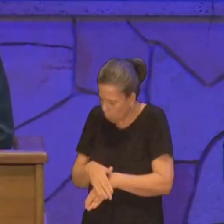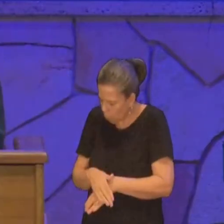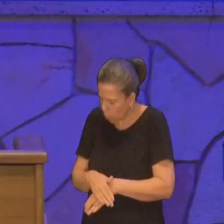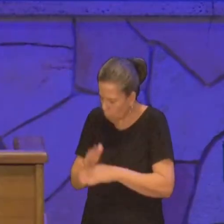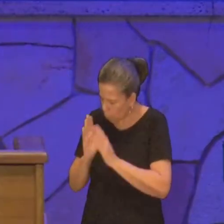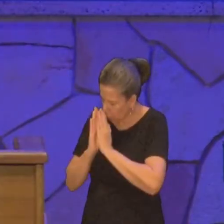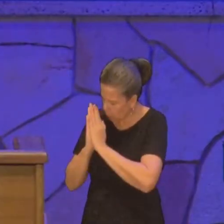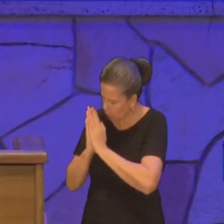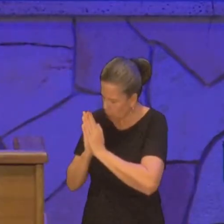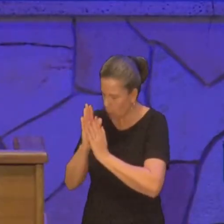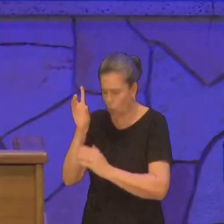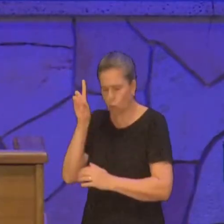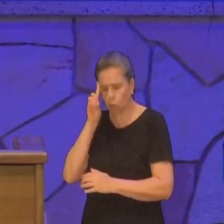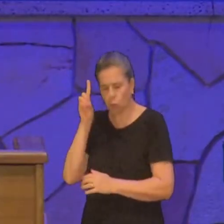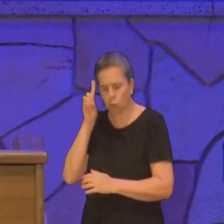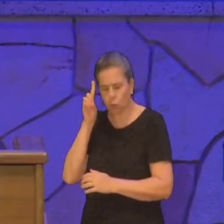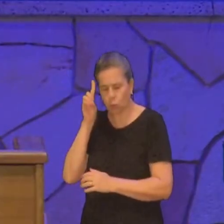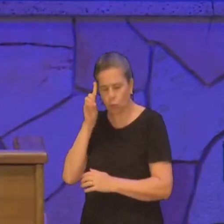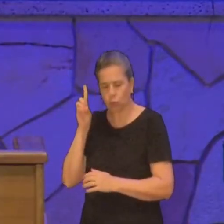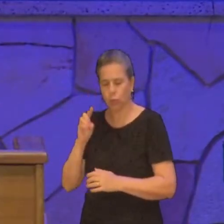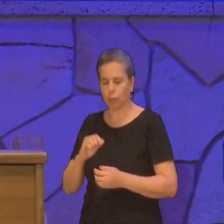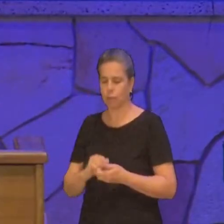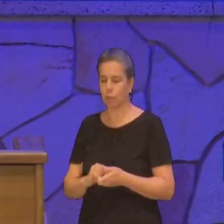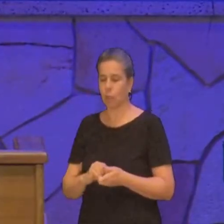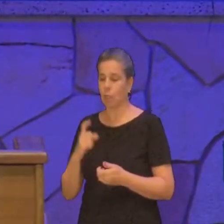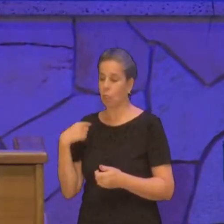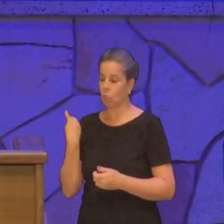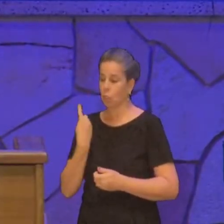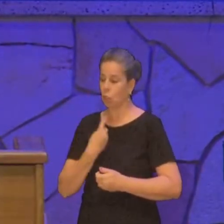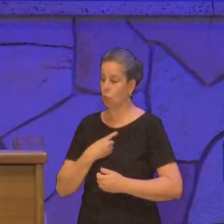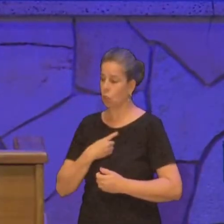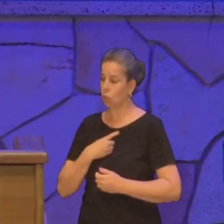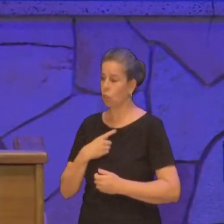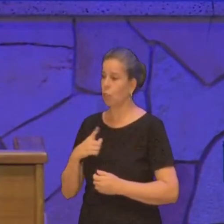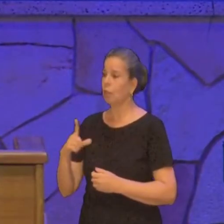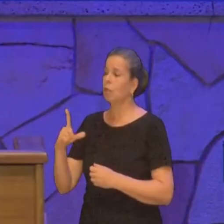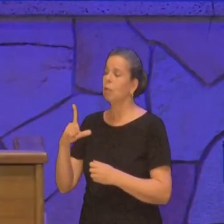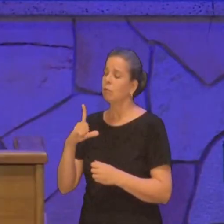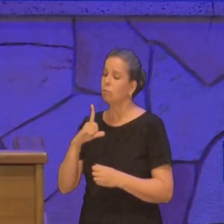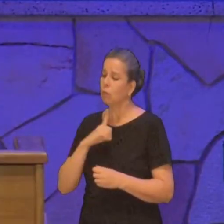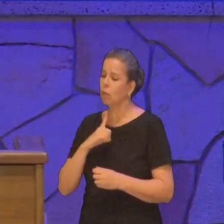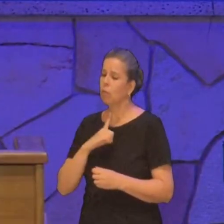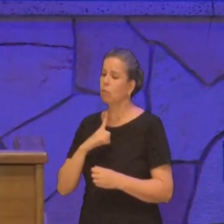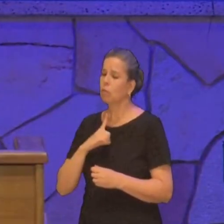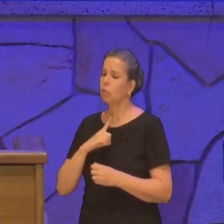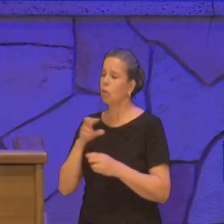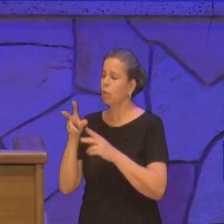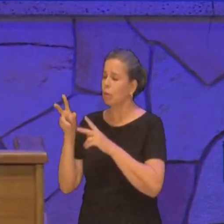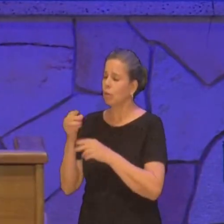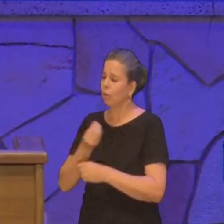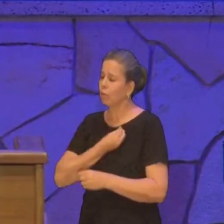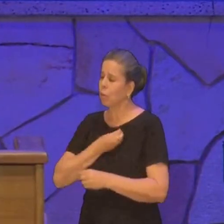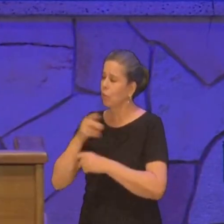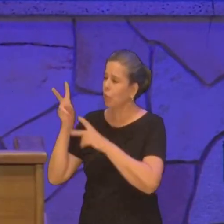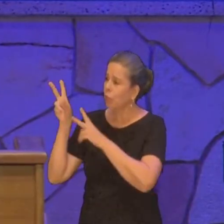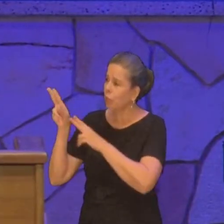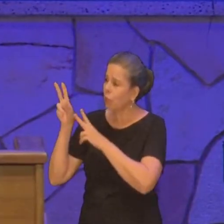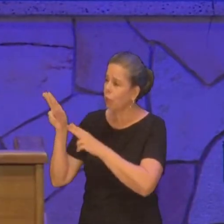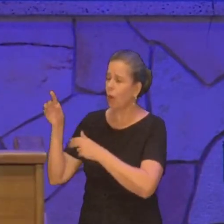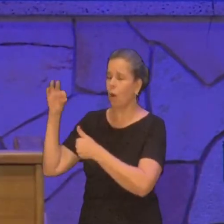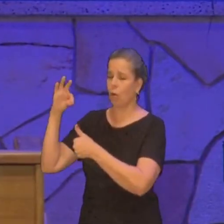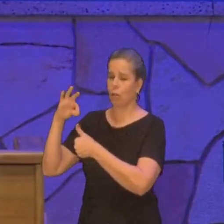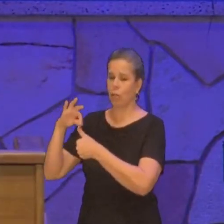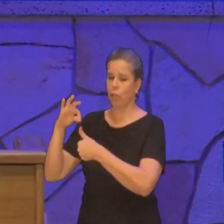oração todos os dias, para que possamos ser como Ele, fazer como Ele fez conosco. Que nós não